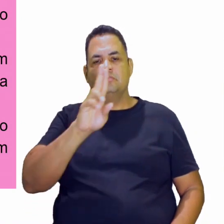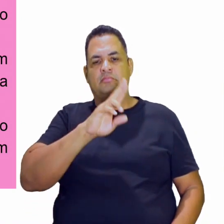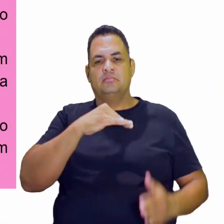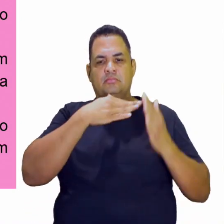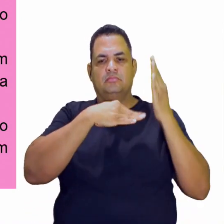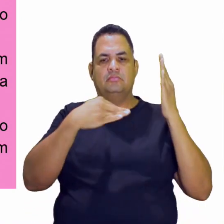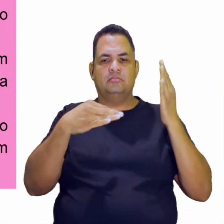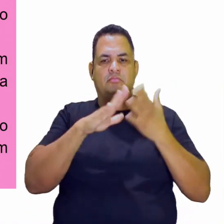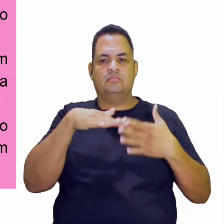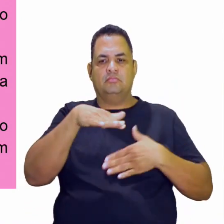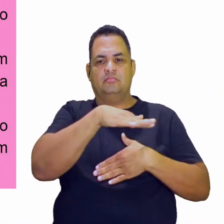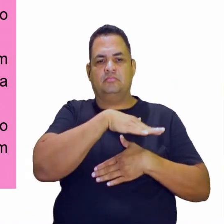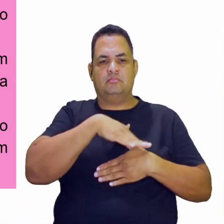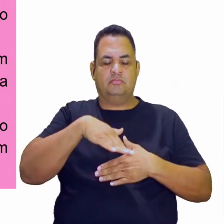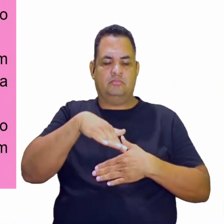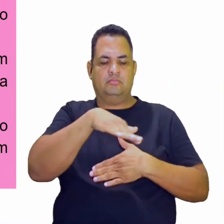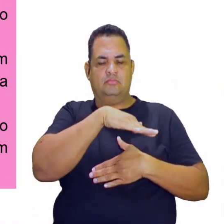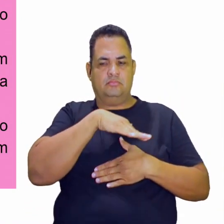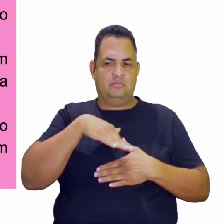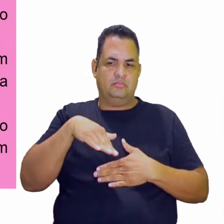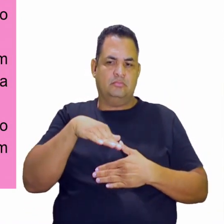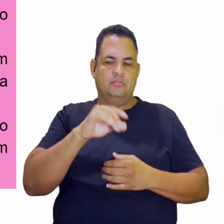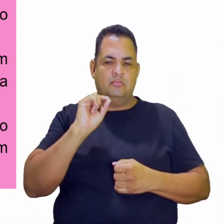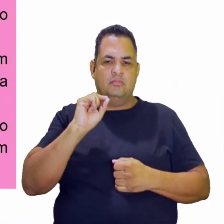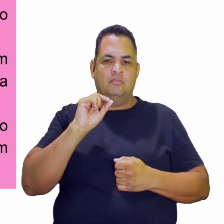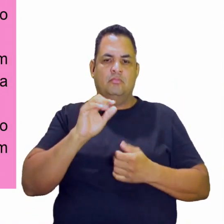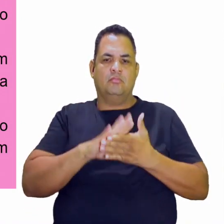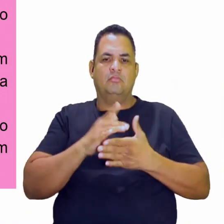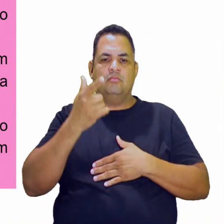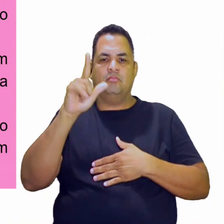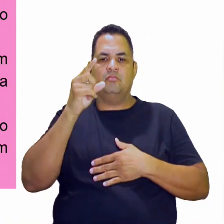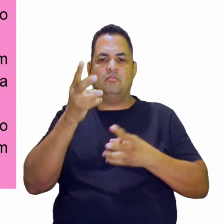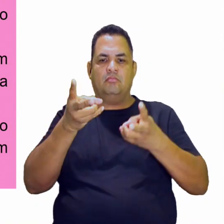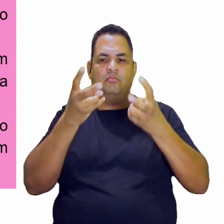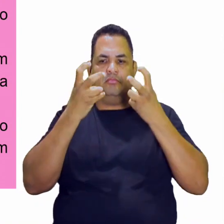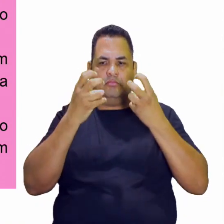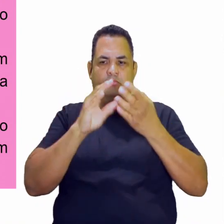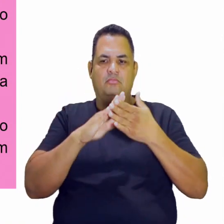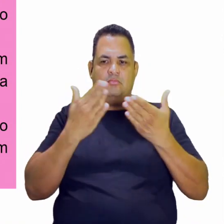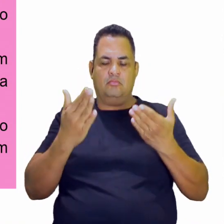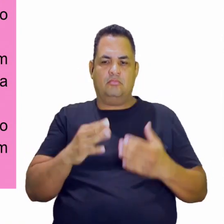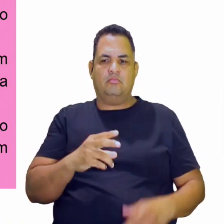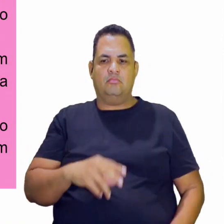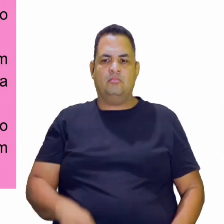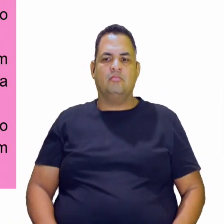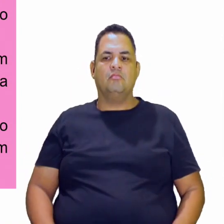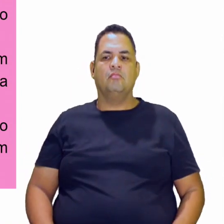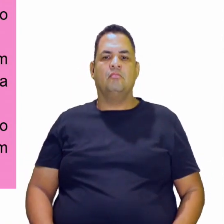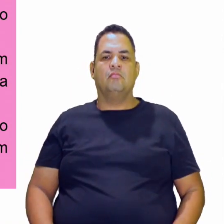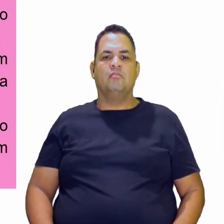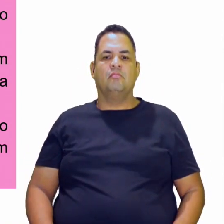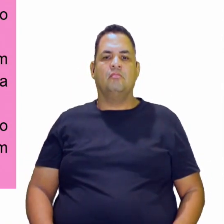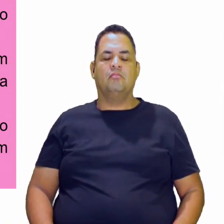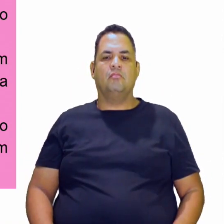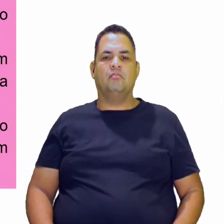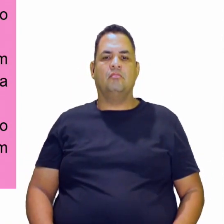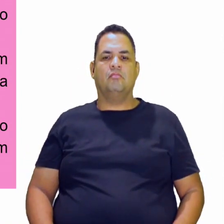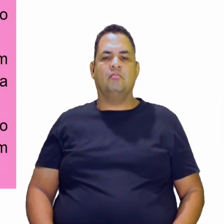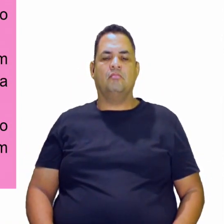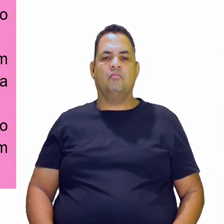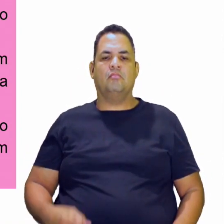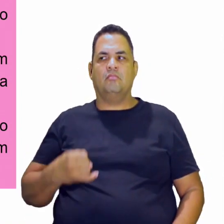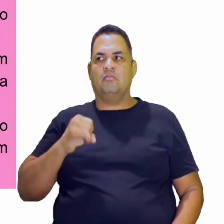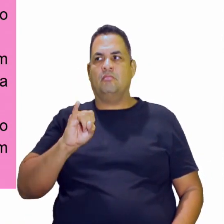consideração a estética, ou seja, aquilo que você consegue visualizar naquela obra de arte, né? Estética seria isso. Se